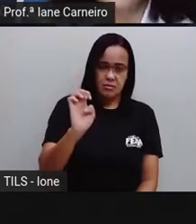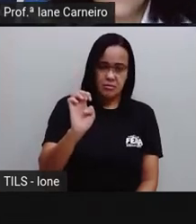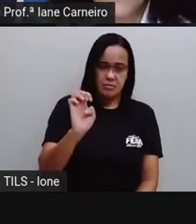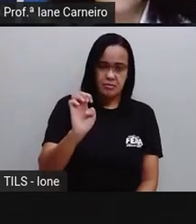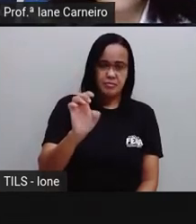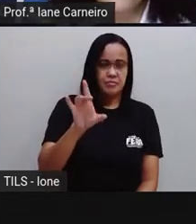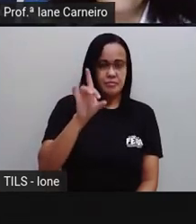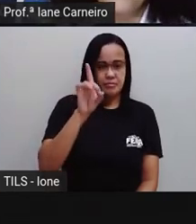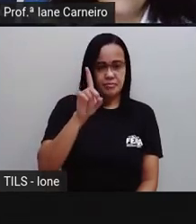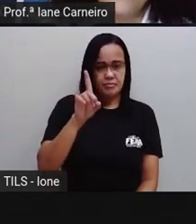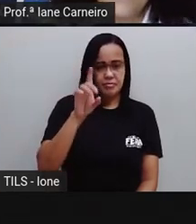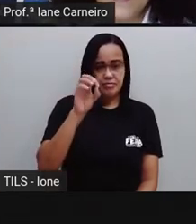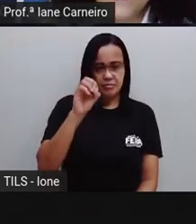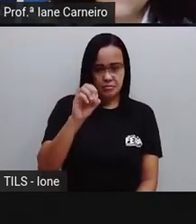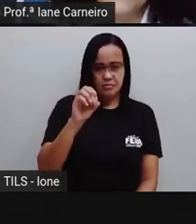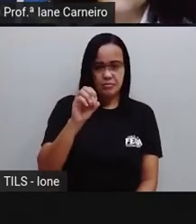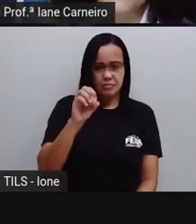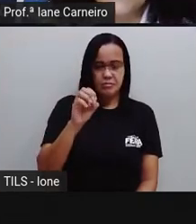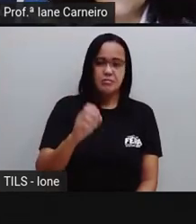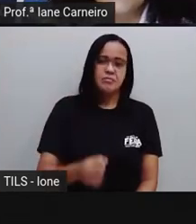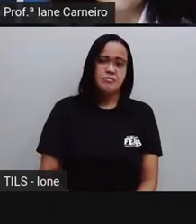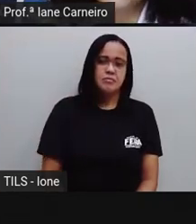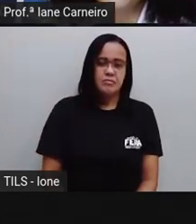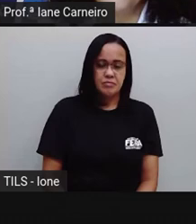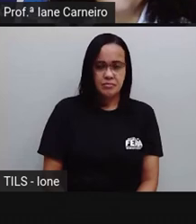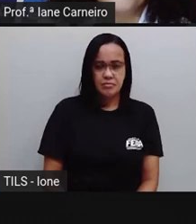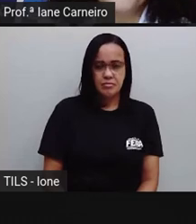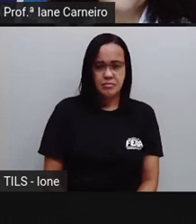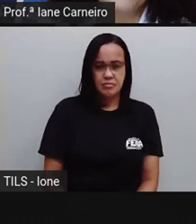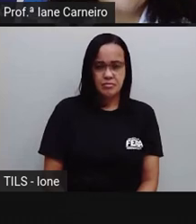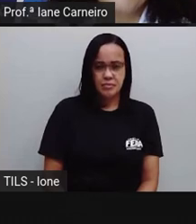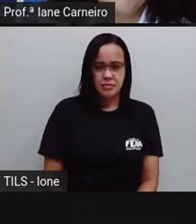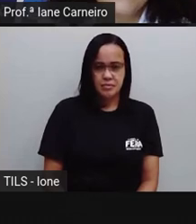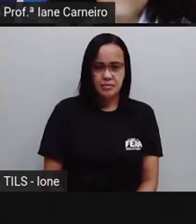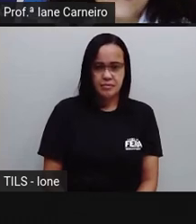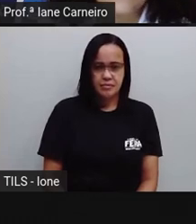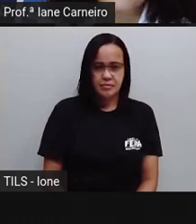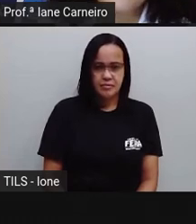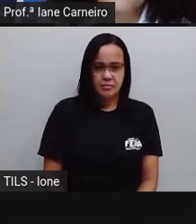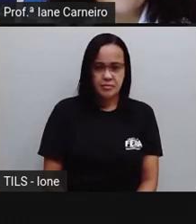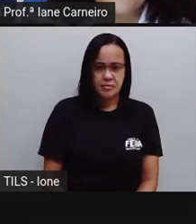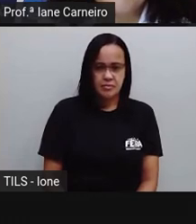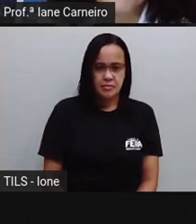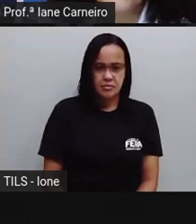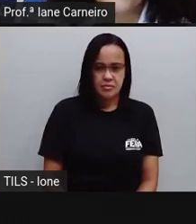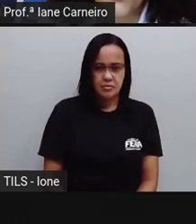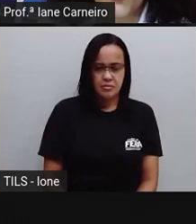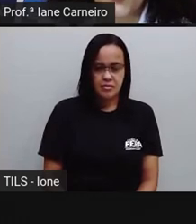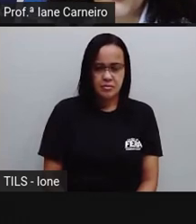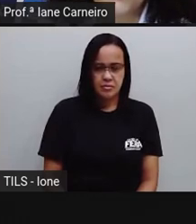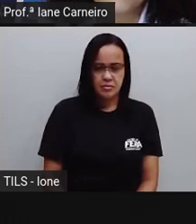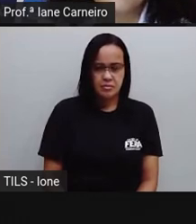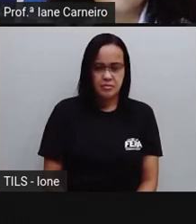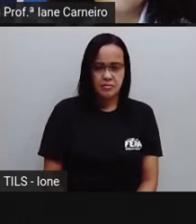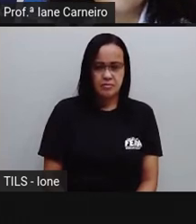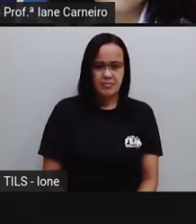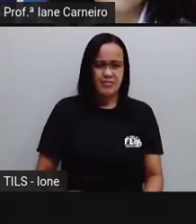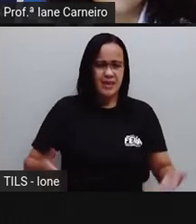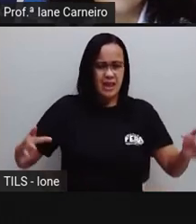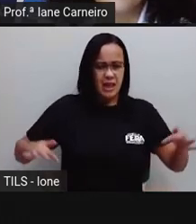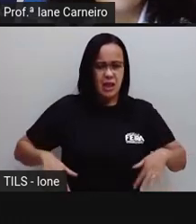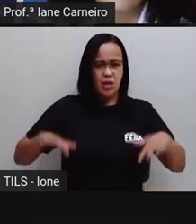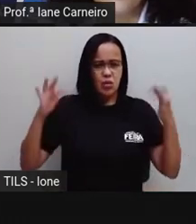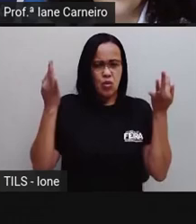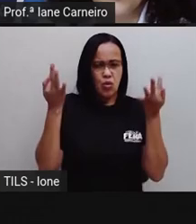é um de e o é dedo agora vocês vão palavra dor